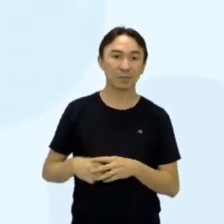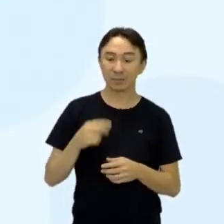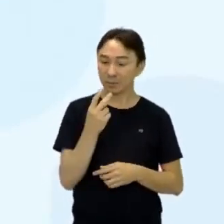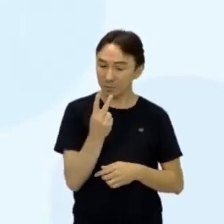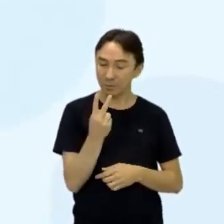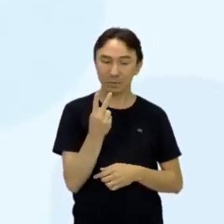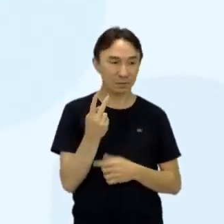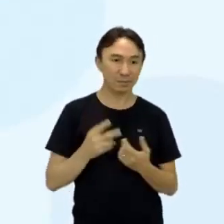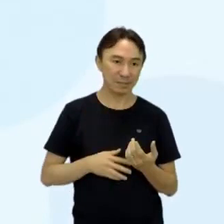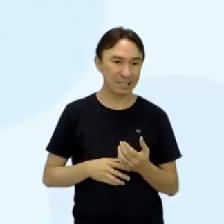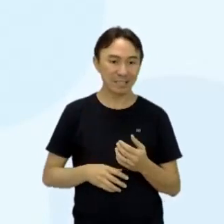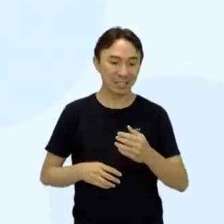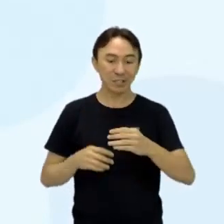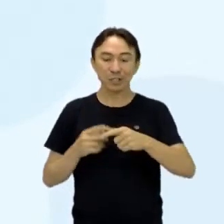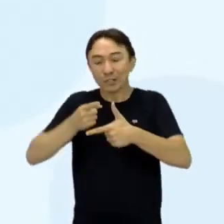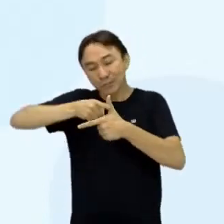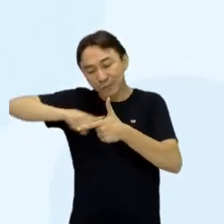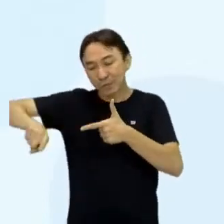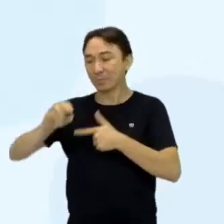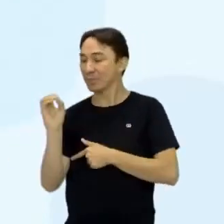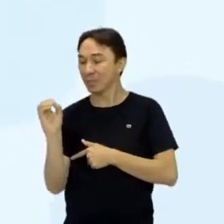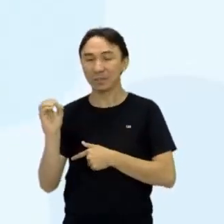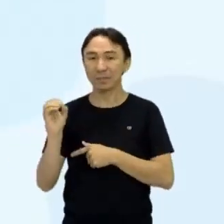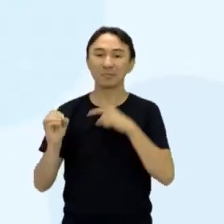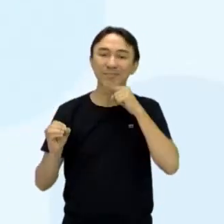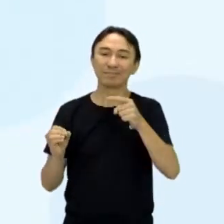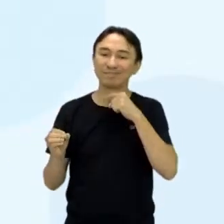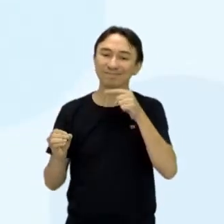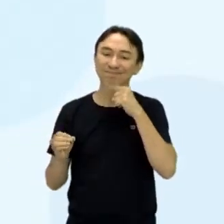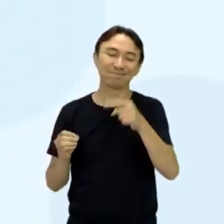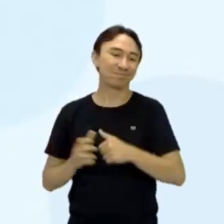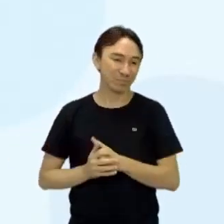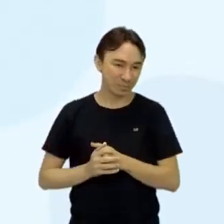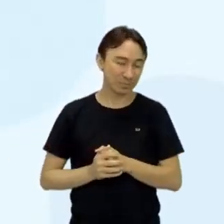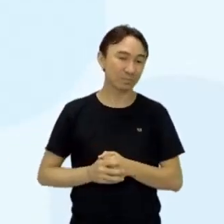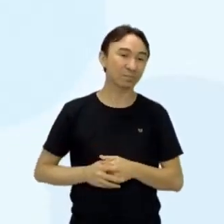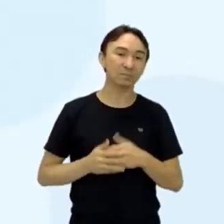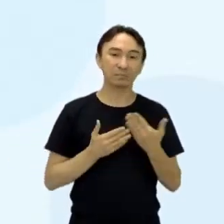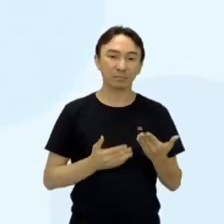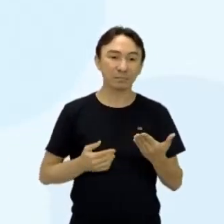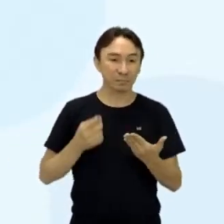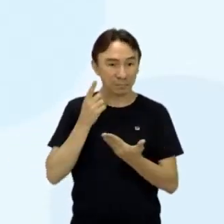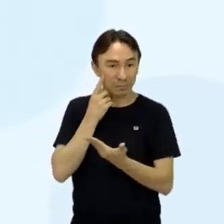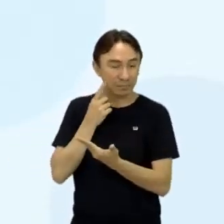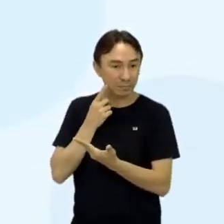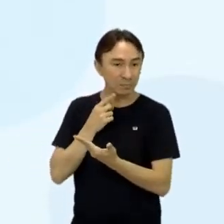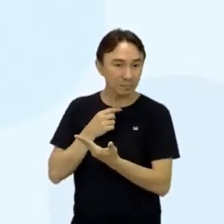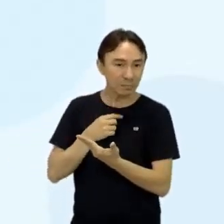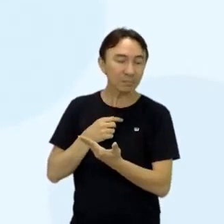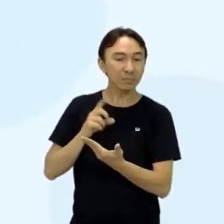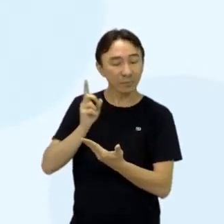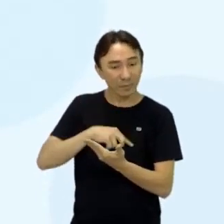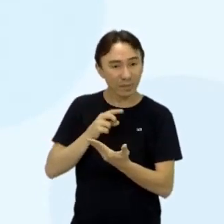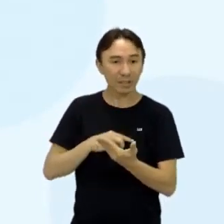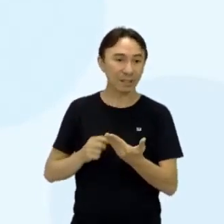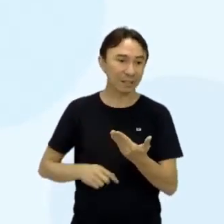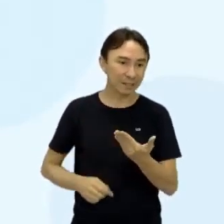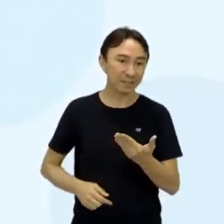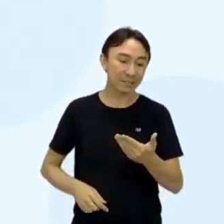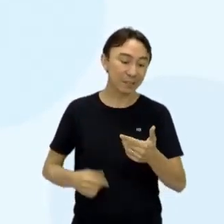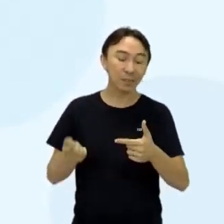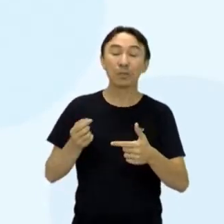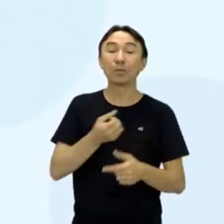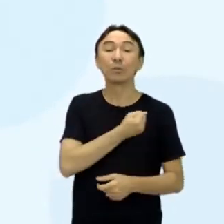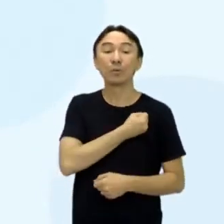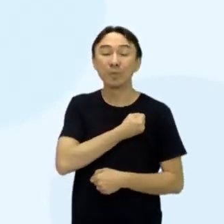por 0 porque é indeterminado. Então, os números racionais são as divisões, os resultados de divisões. Repare